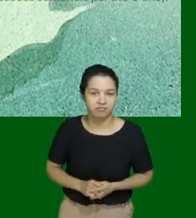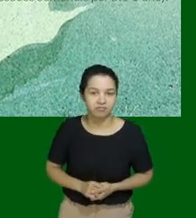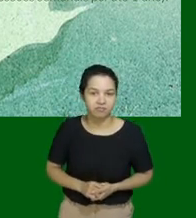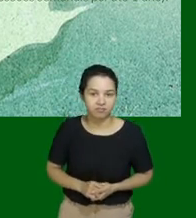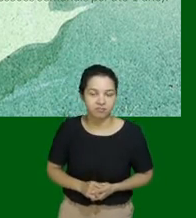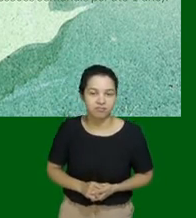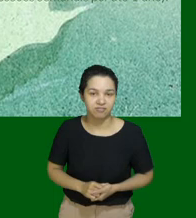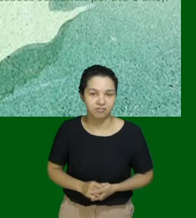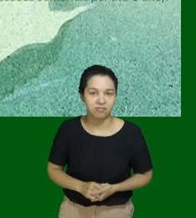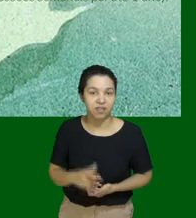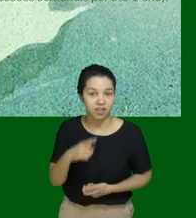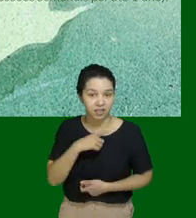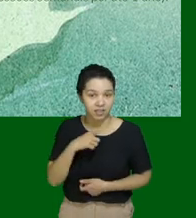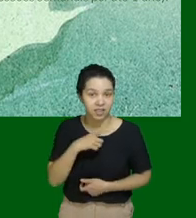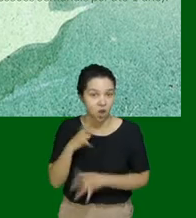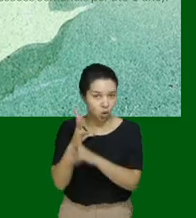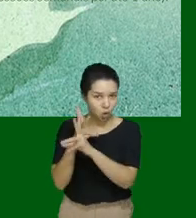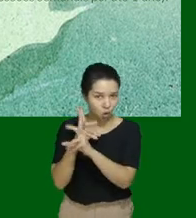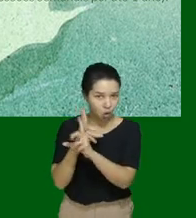Anívia, tu tem o número total?